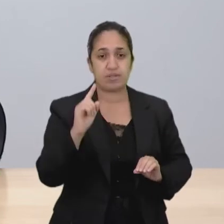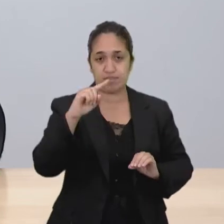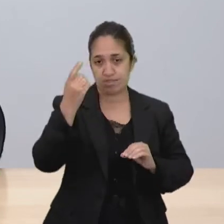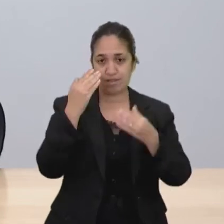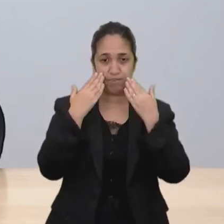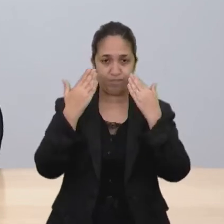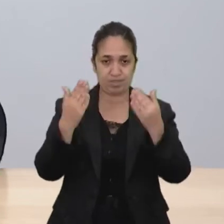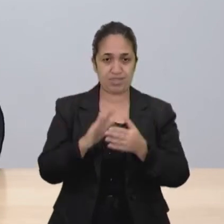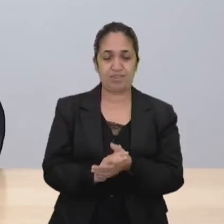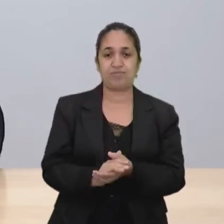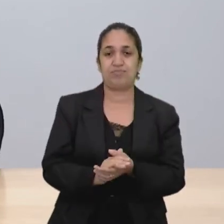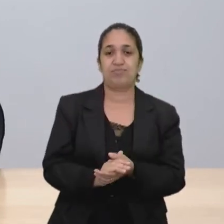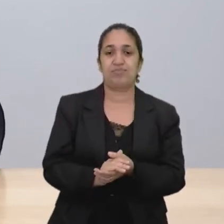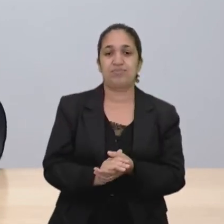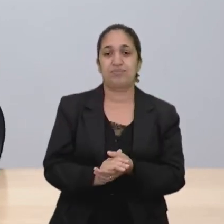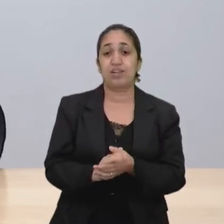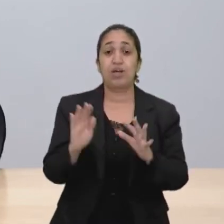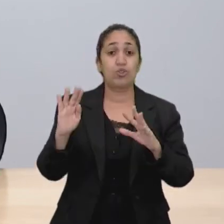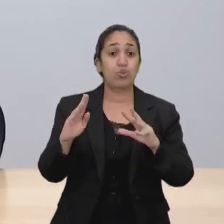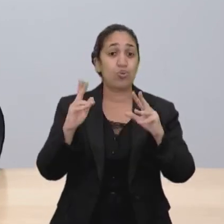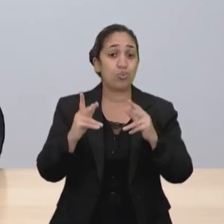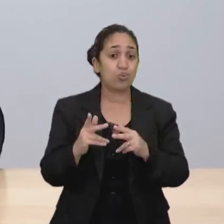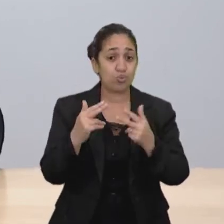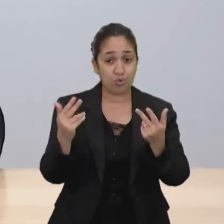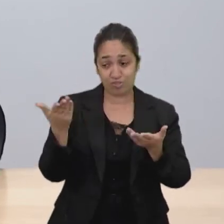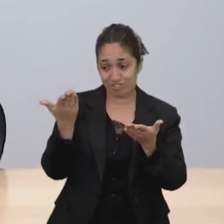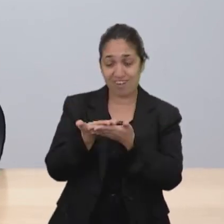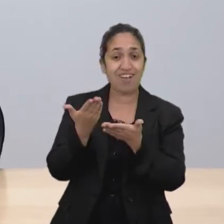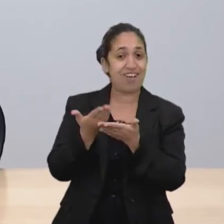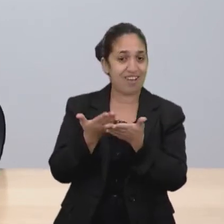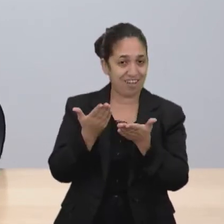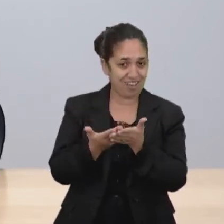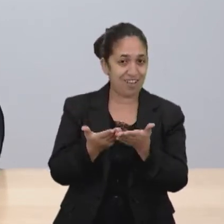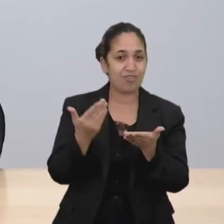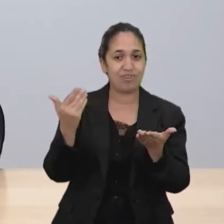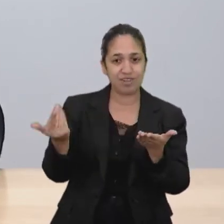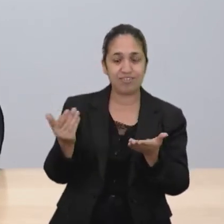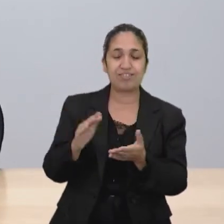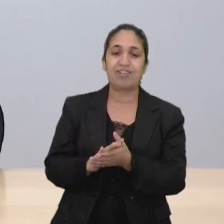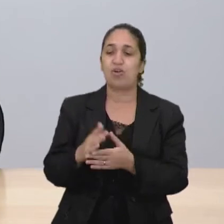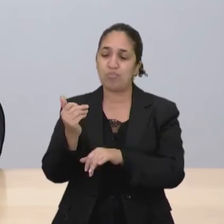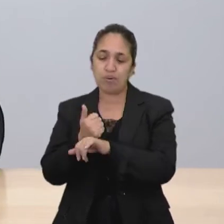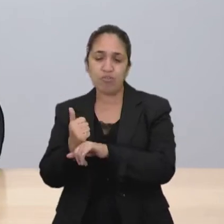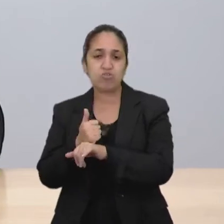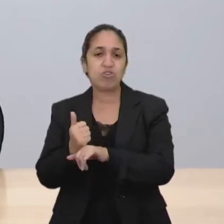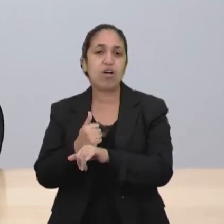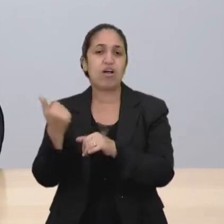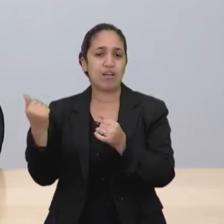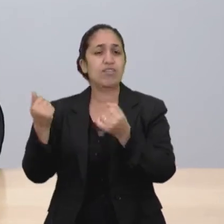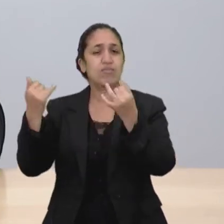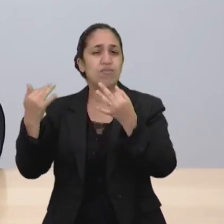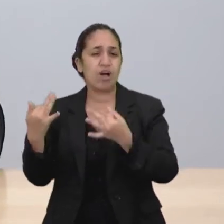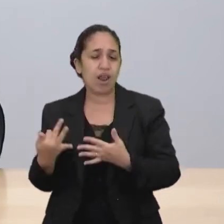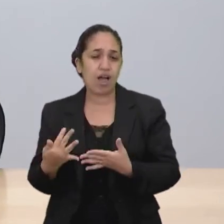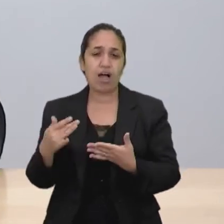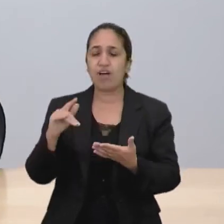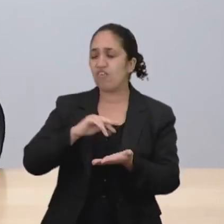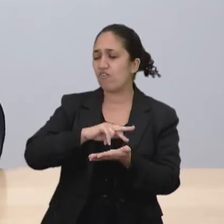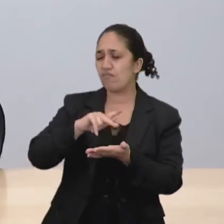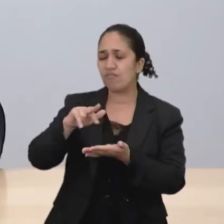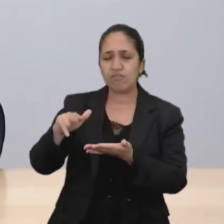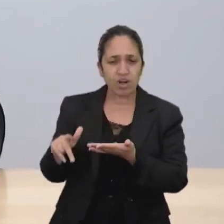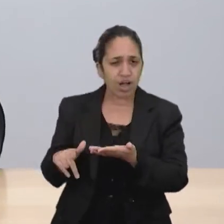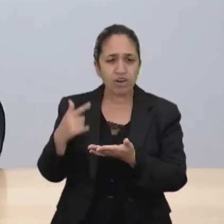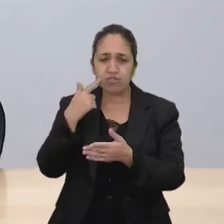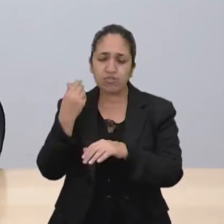apresentação. Vamos ouvir sobre tudo isso hoje aqui na aula, tá? Especialistas vão falar, nós temos vídeos, áudios, que vão